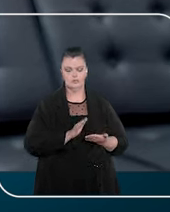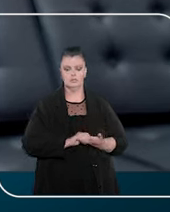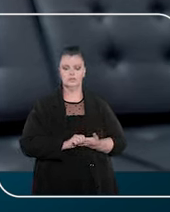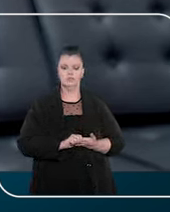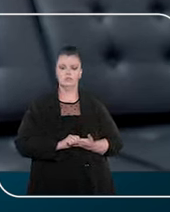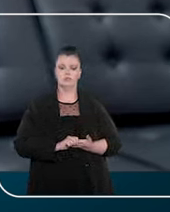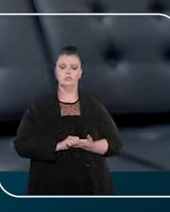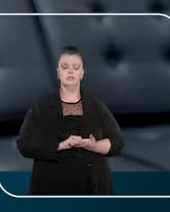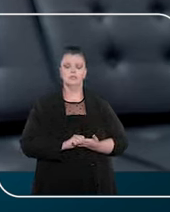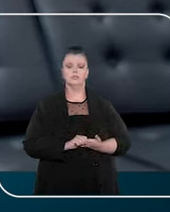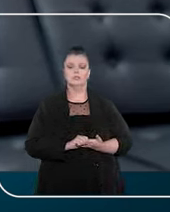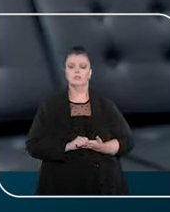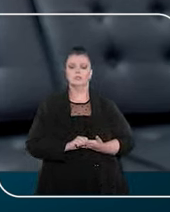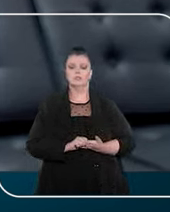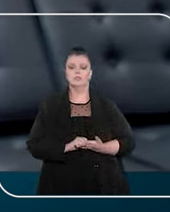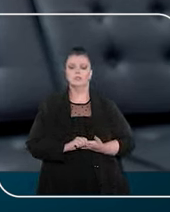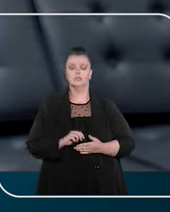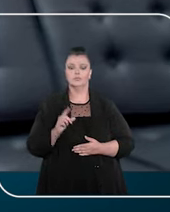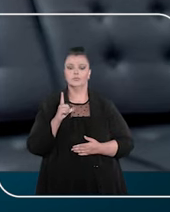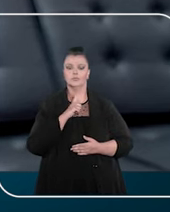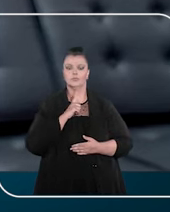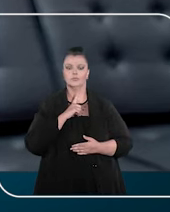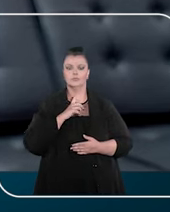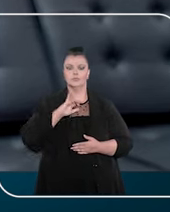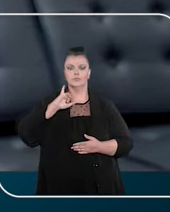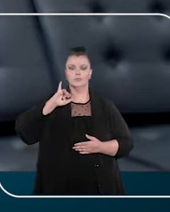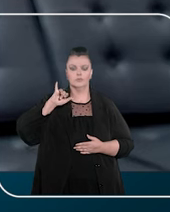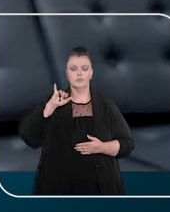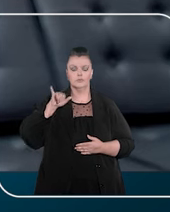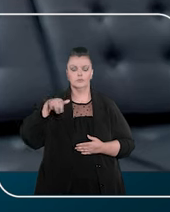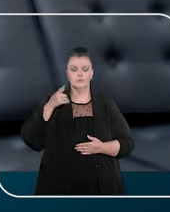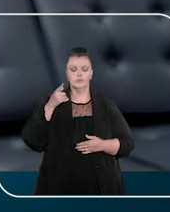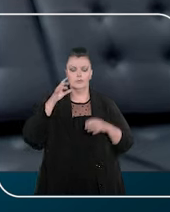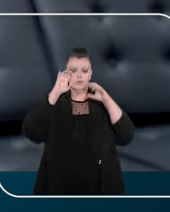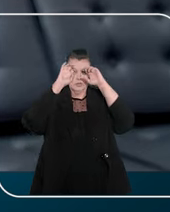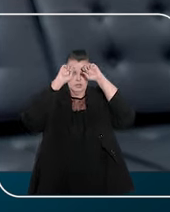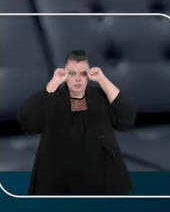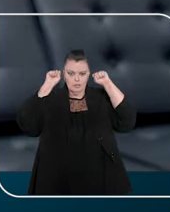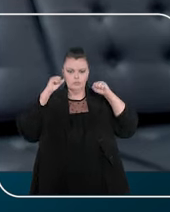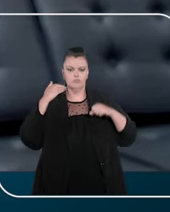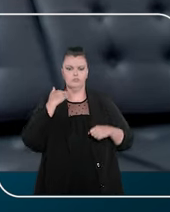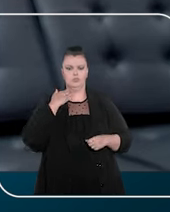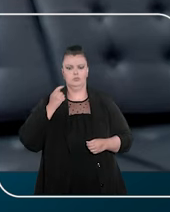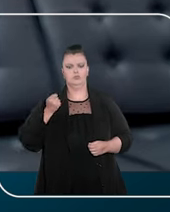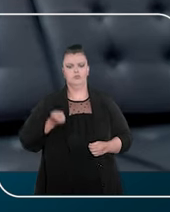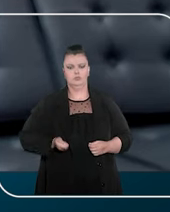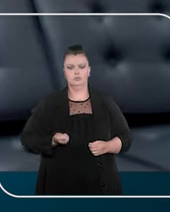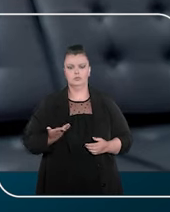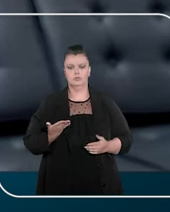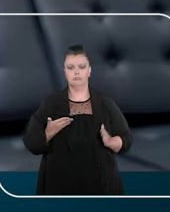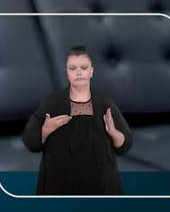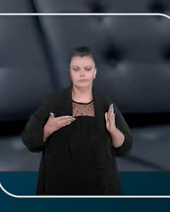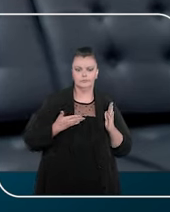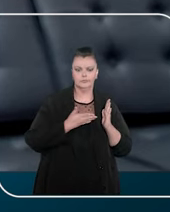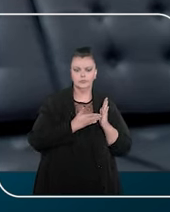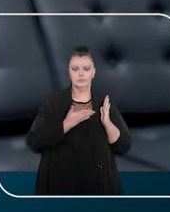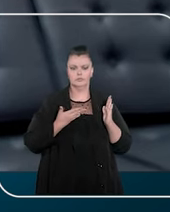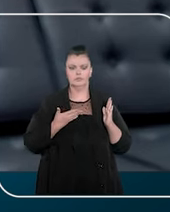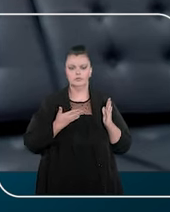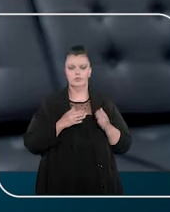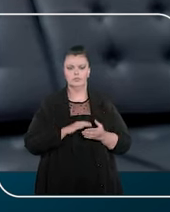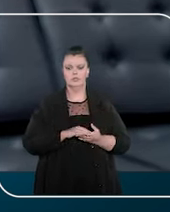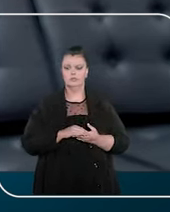com um juiz, um tribunal, que interfira e diga qual das duas partes tem